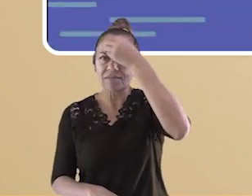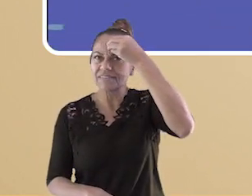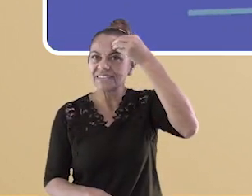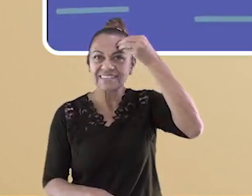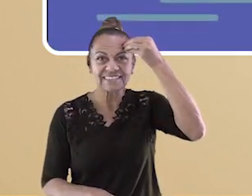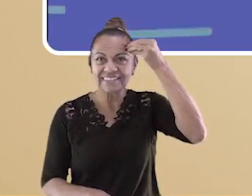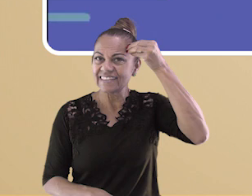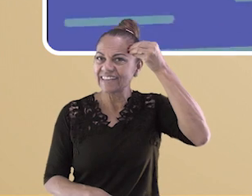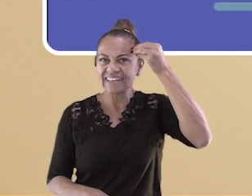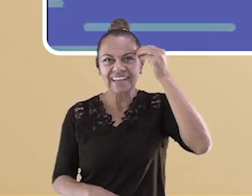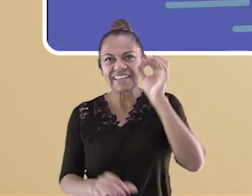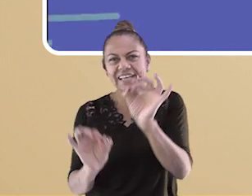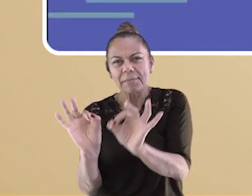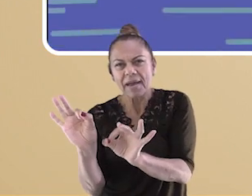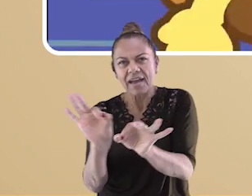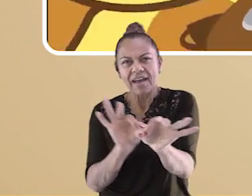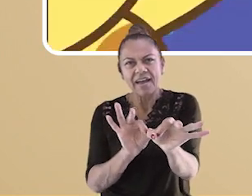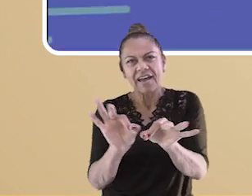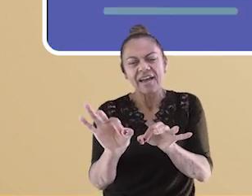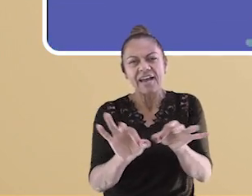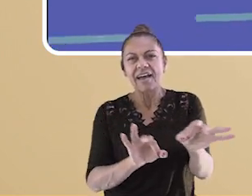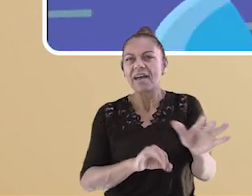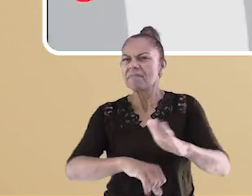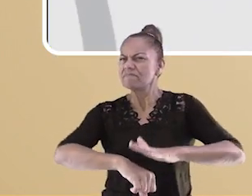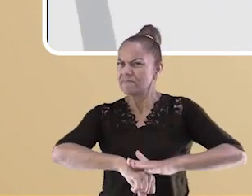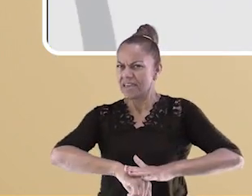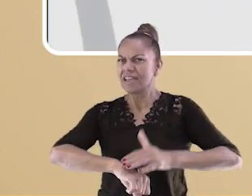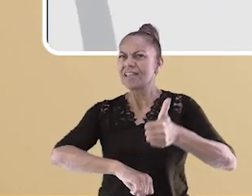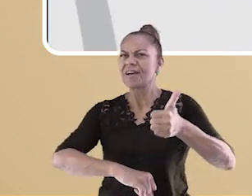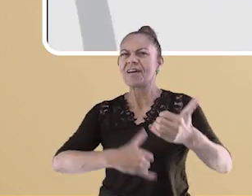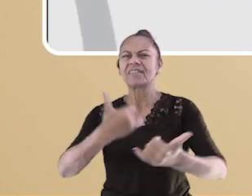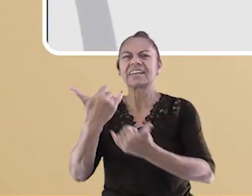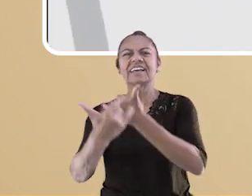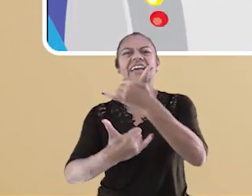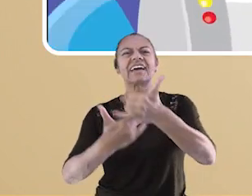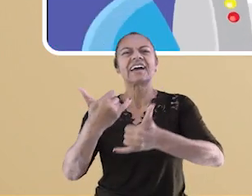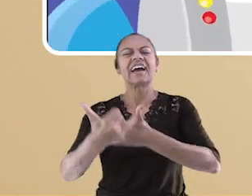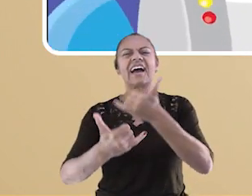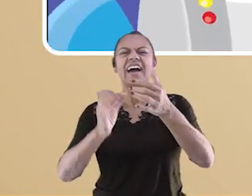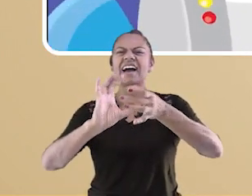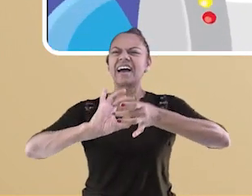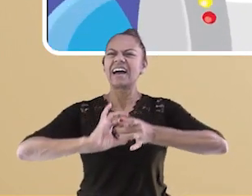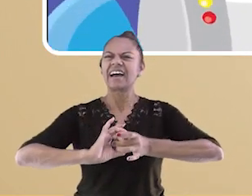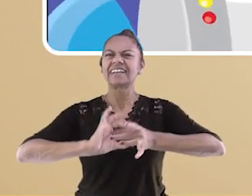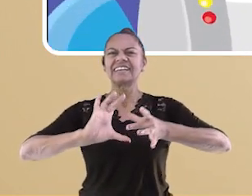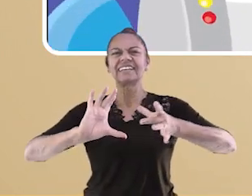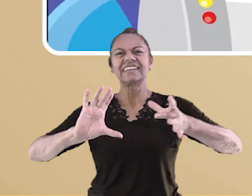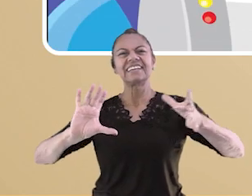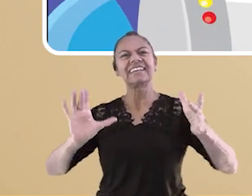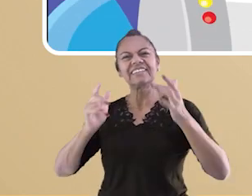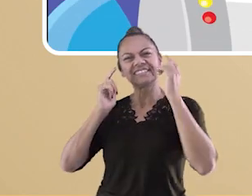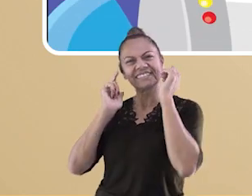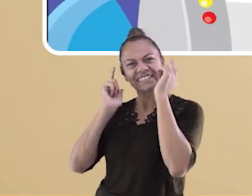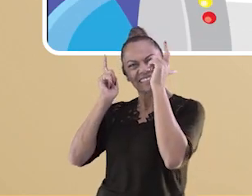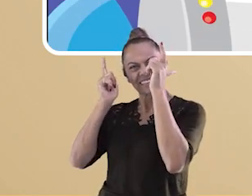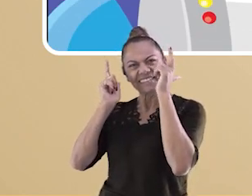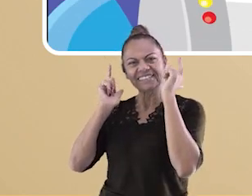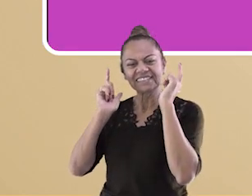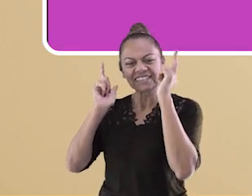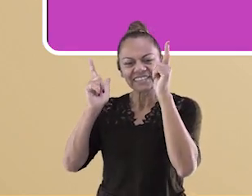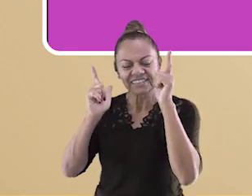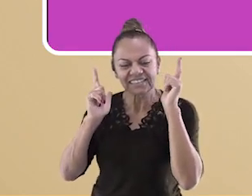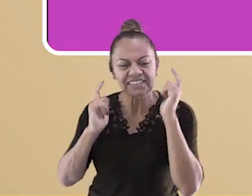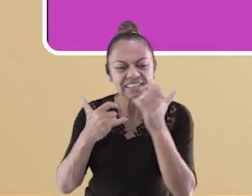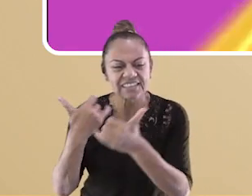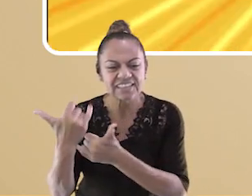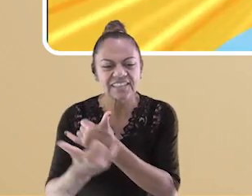De arrumar, fica melhor para brincar. Mais espaço livre pra me divertir,